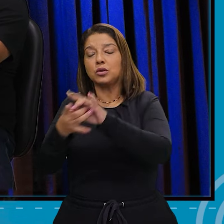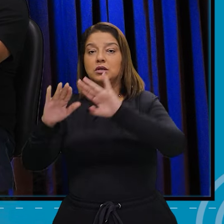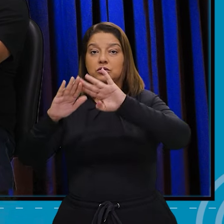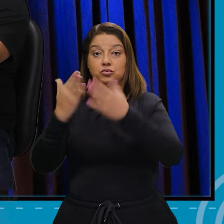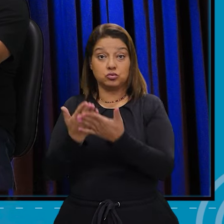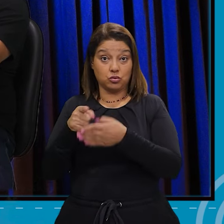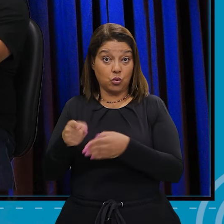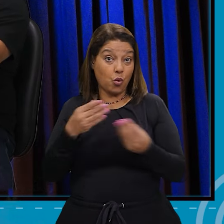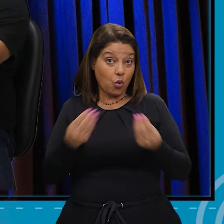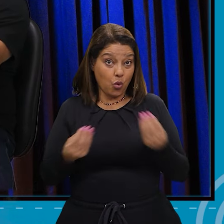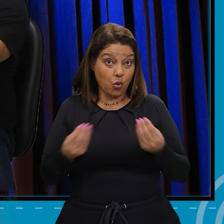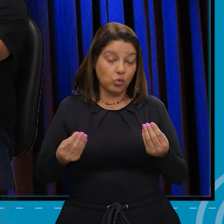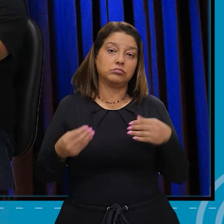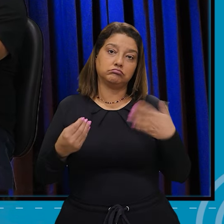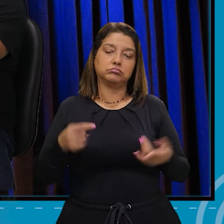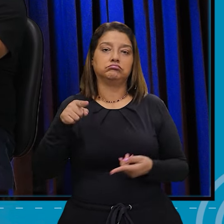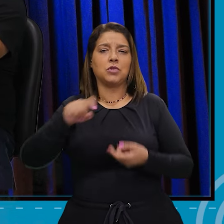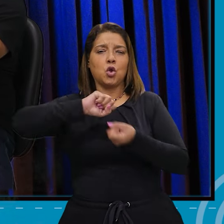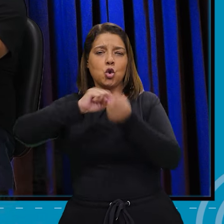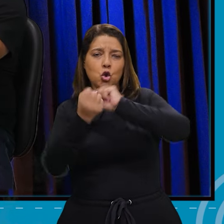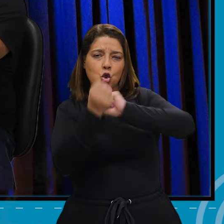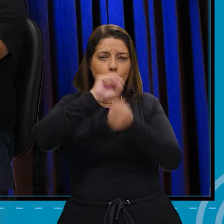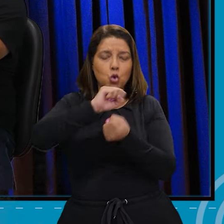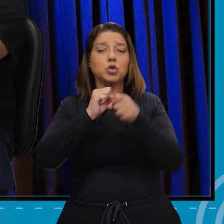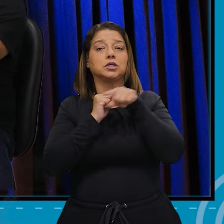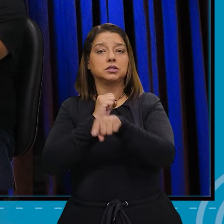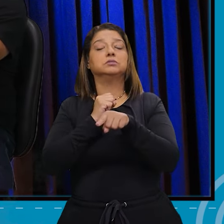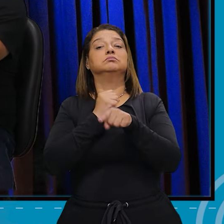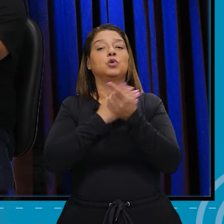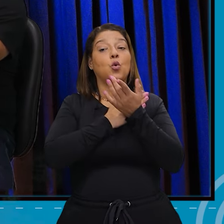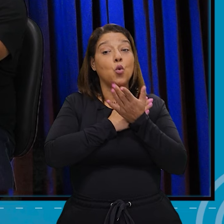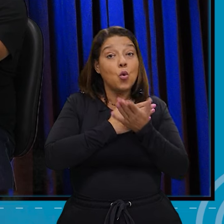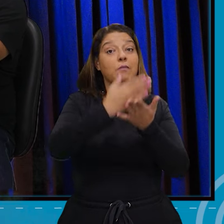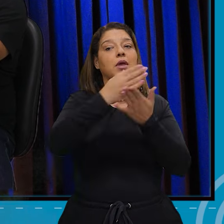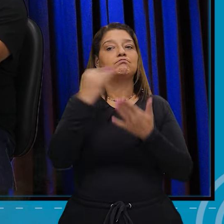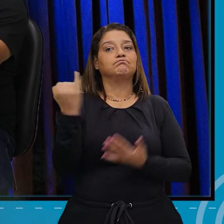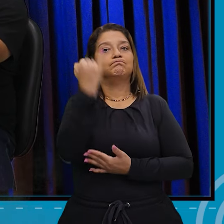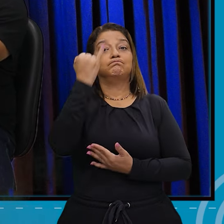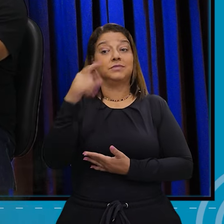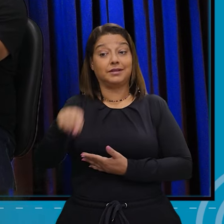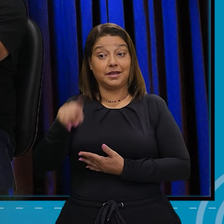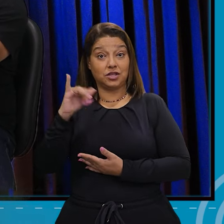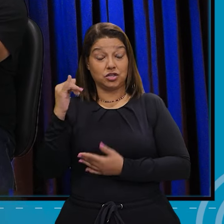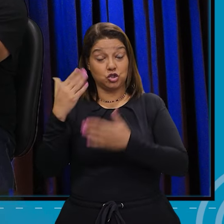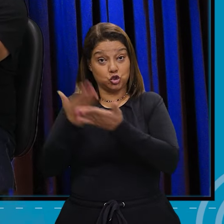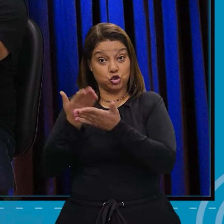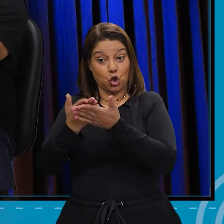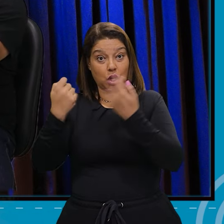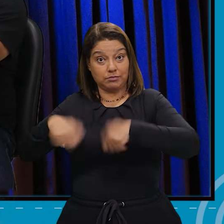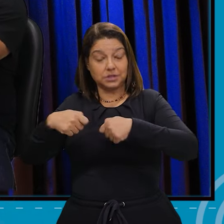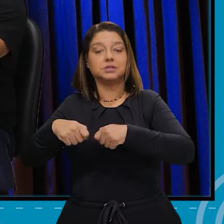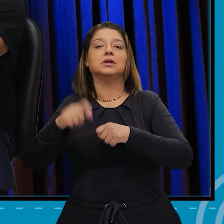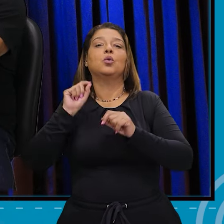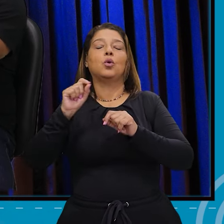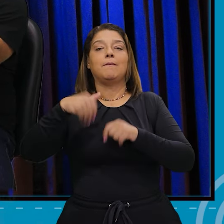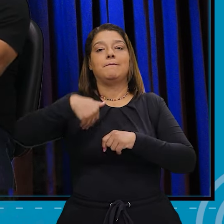contexto escolar. E para que a luta ela passe a ser significativa dentro da escola, ela precisa ter um